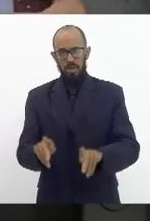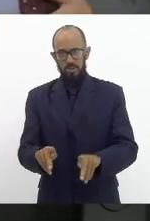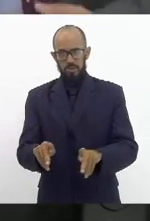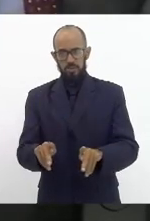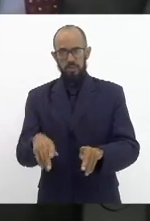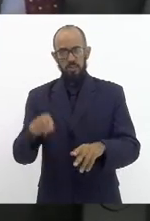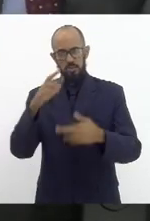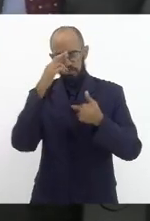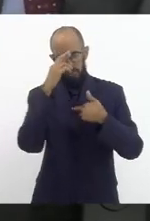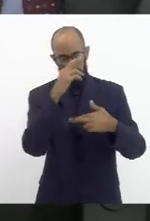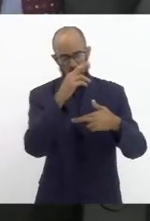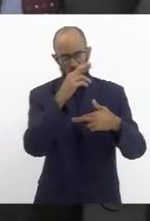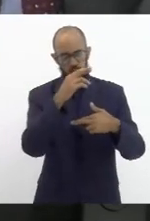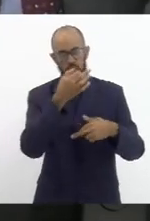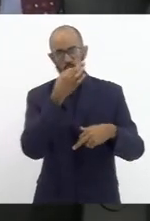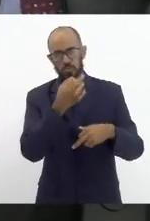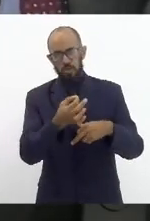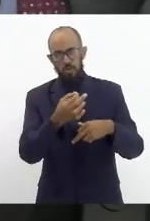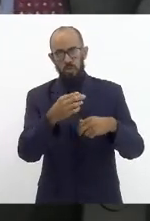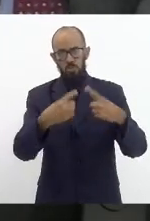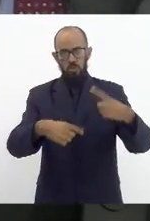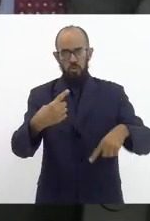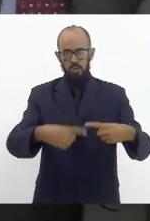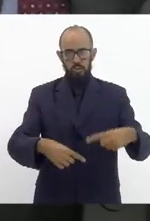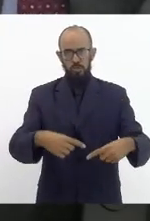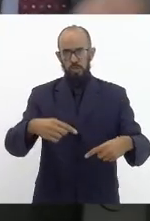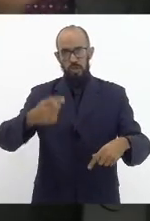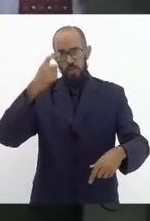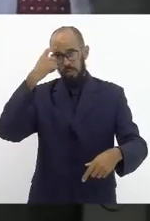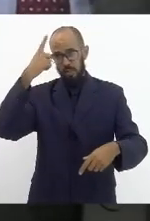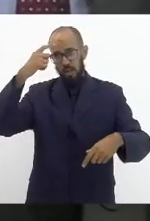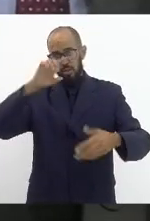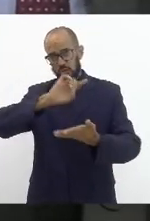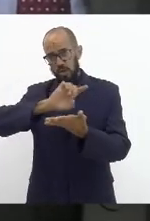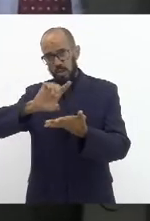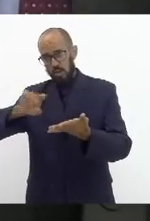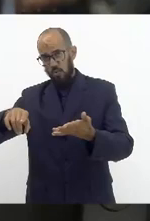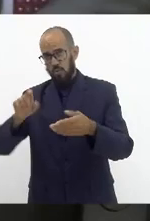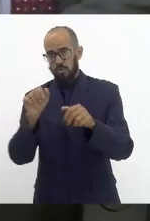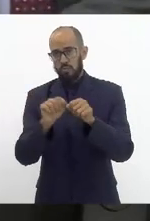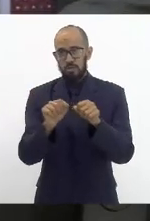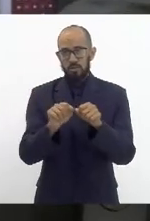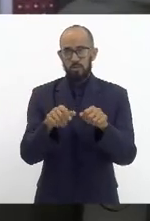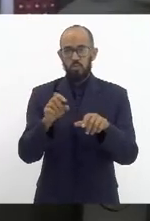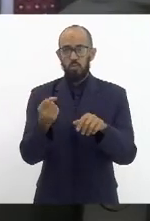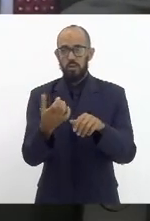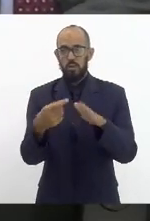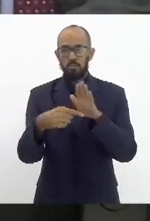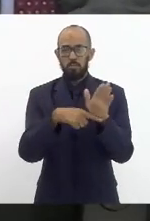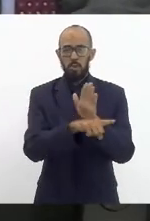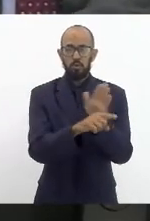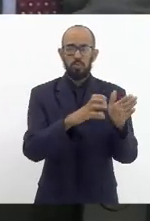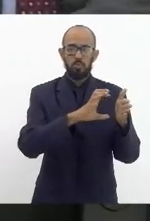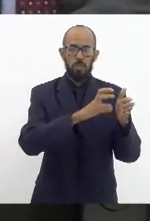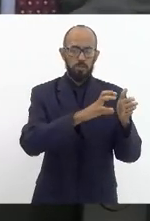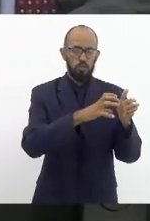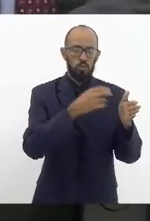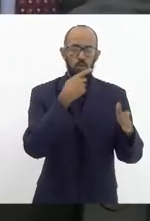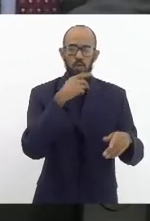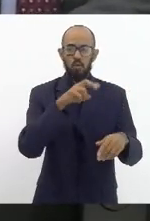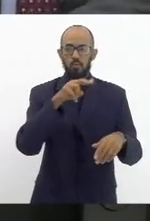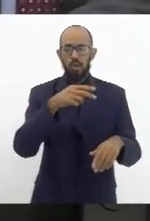posicionamentos políticos, respeitando as questões ideológicas, fazendo... Aí ele pergunta do partido específico. Eu falei, eu